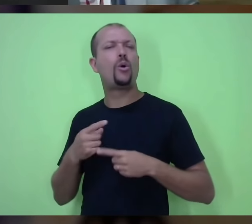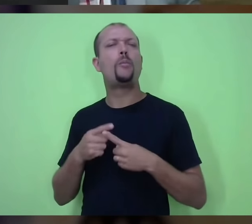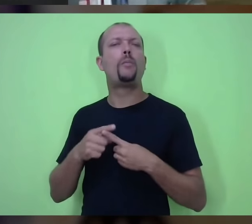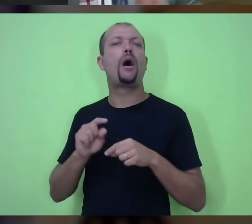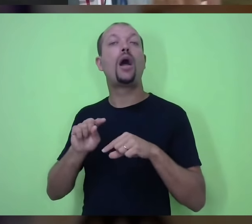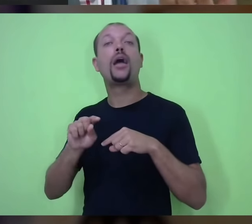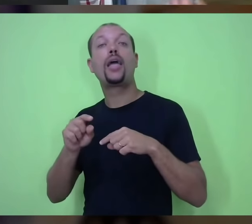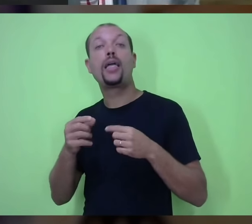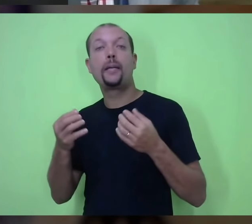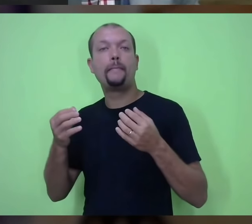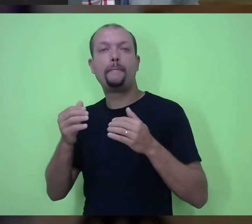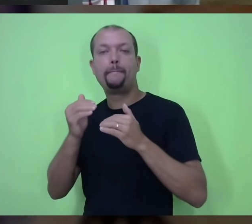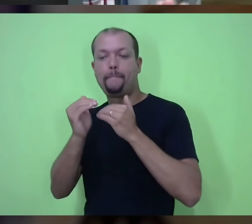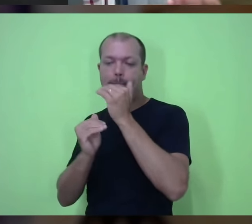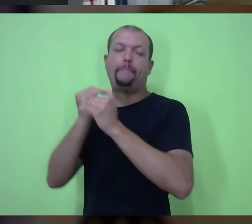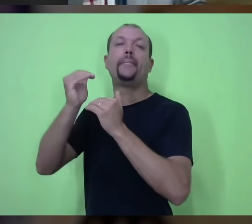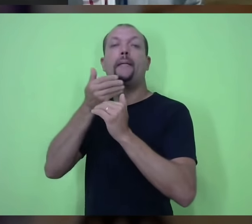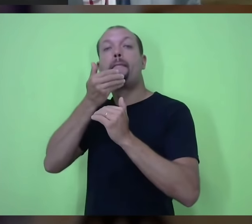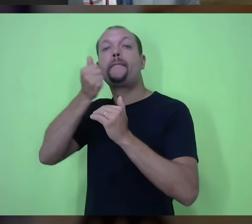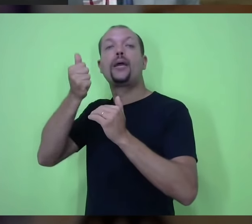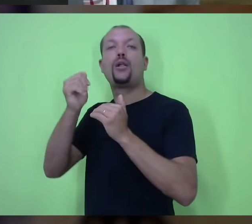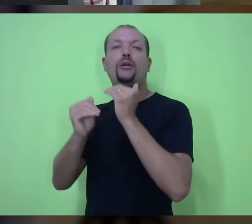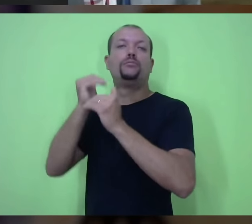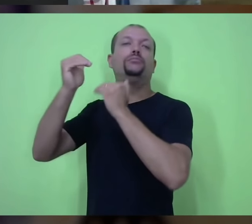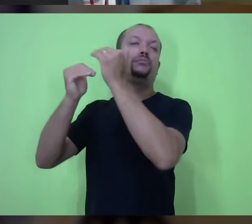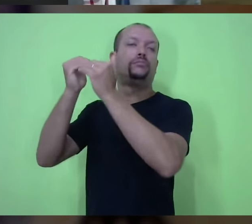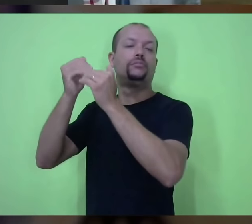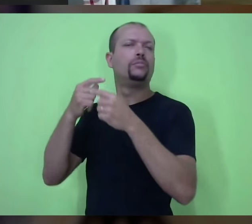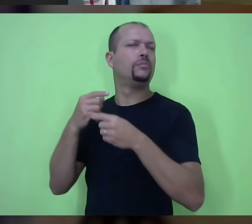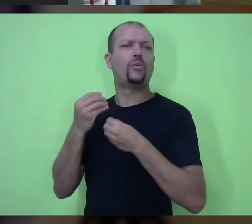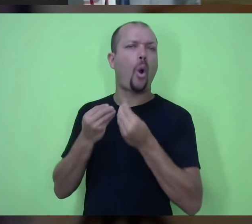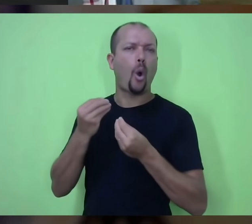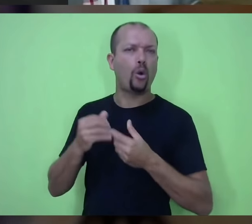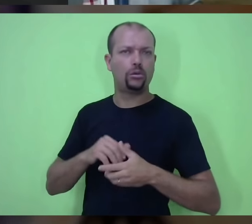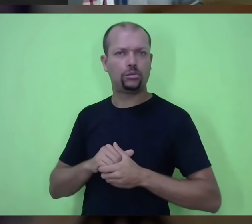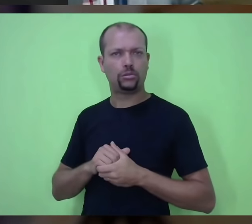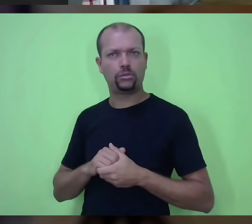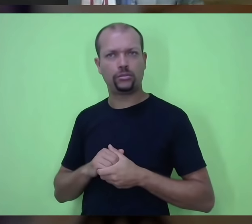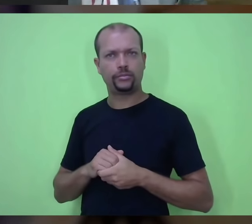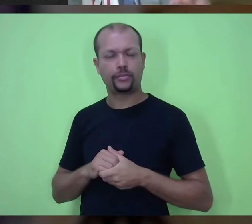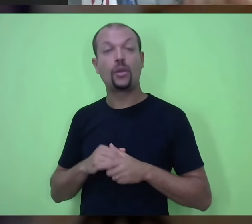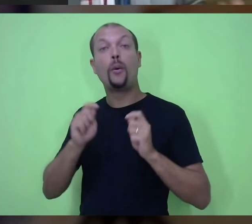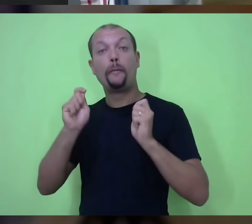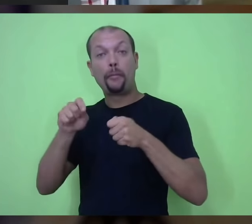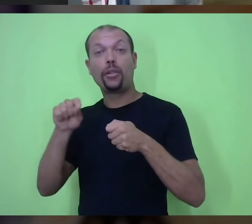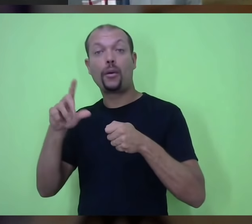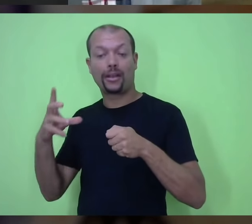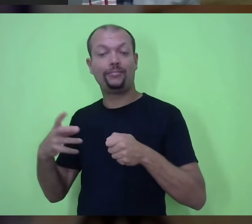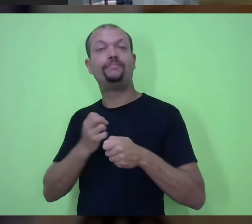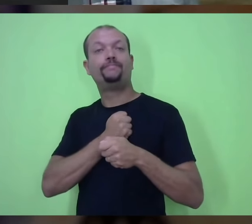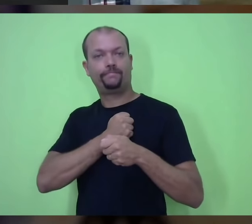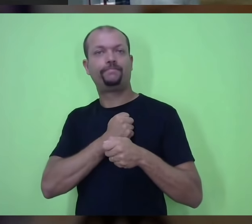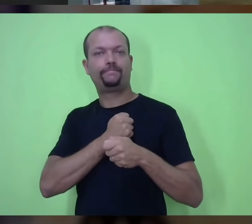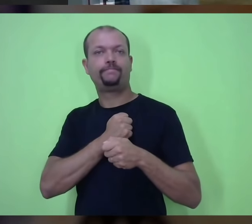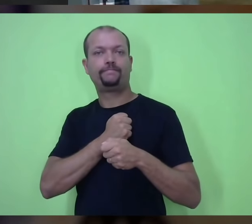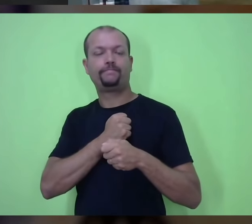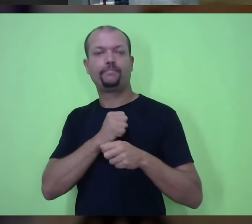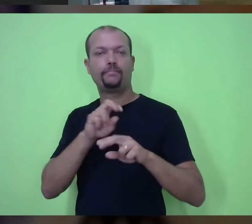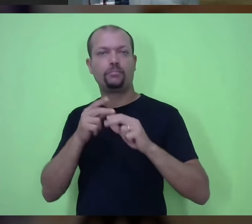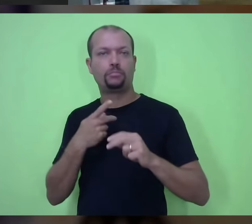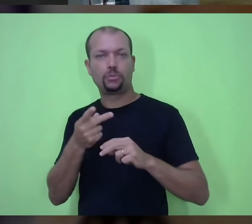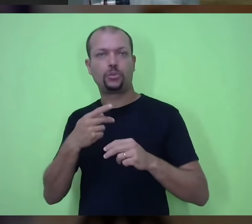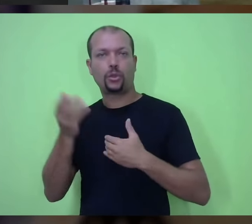ter sido aperfeiçoado, ou seja, ter obtido maior a capacidade para interceder por nós.